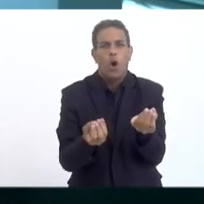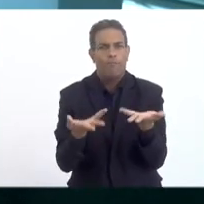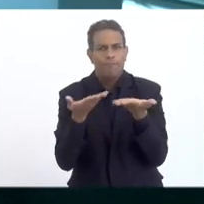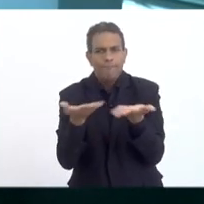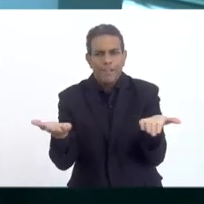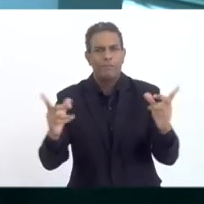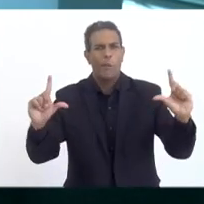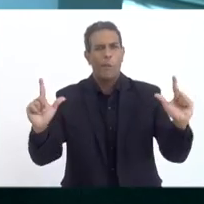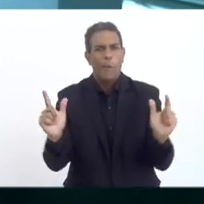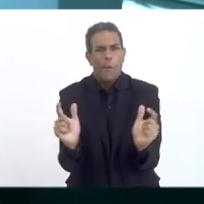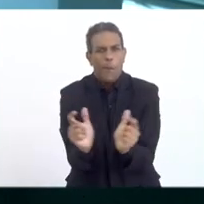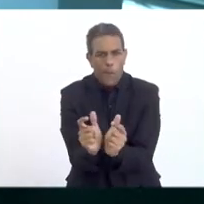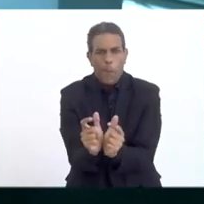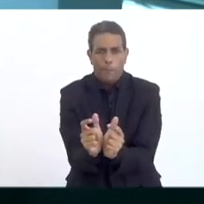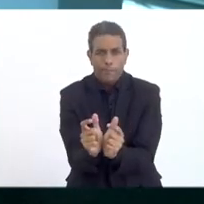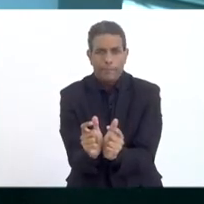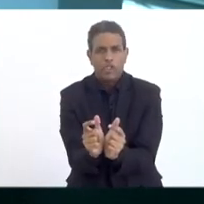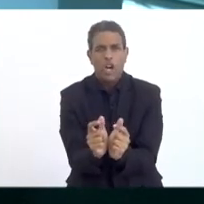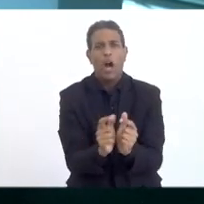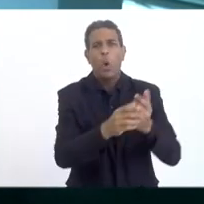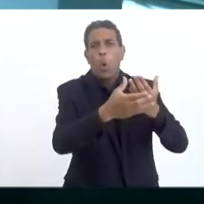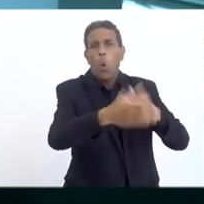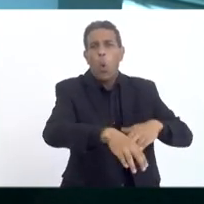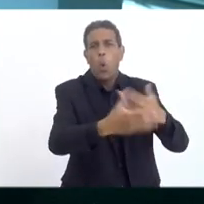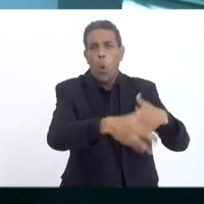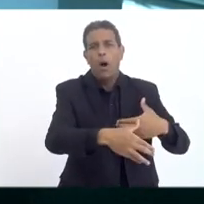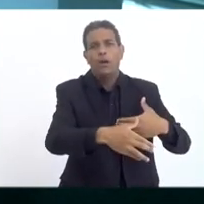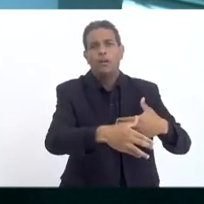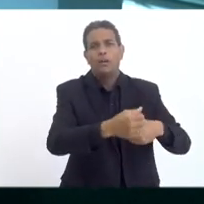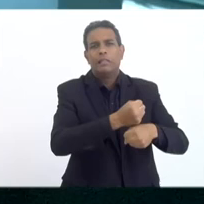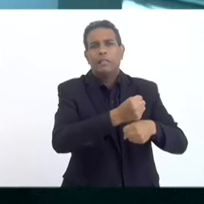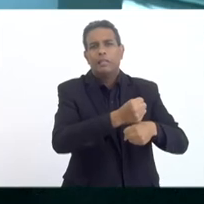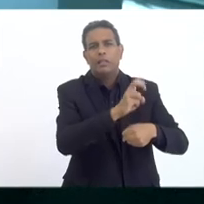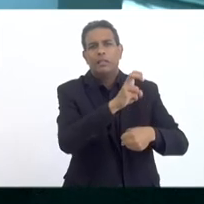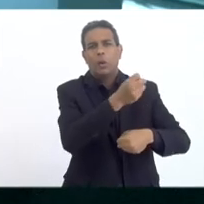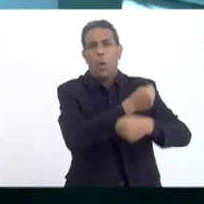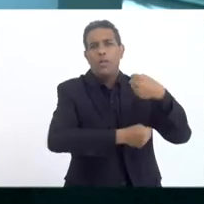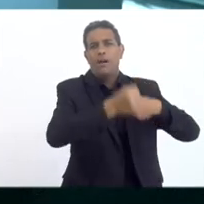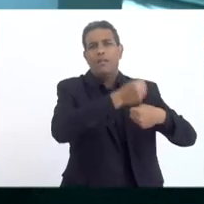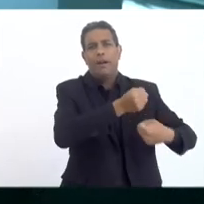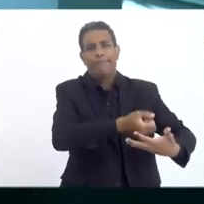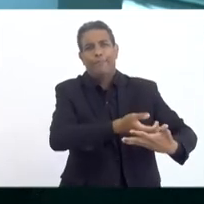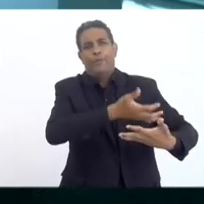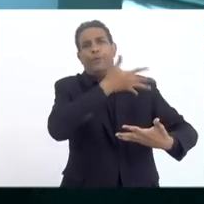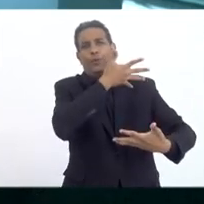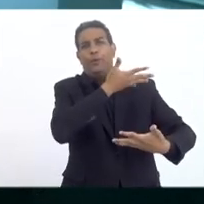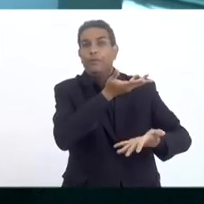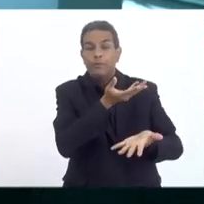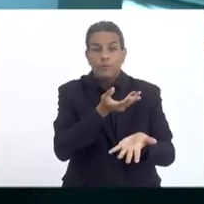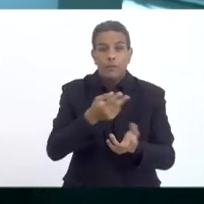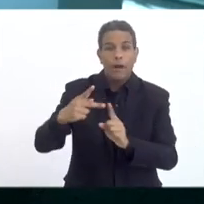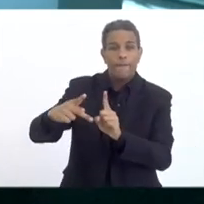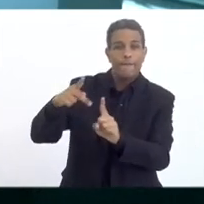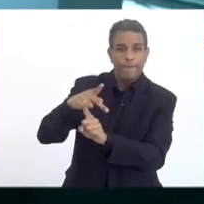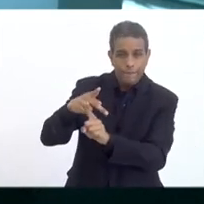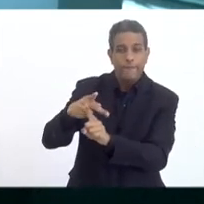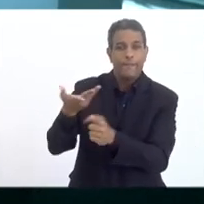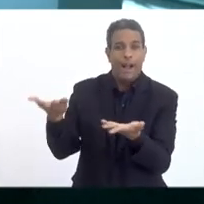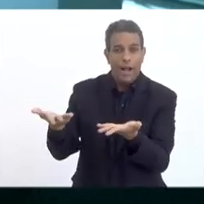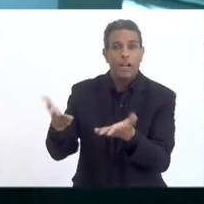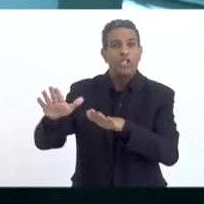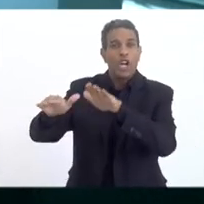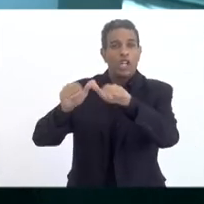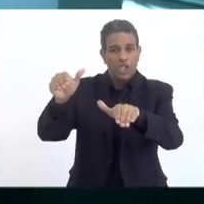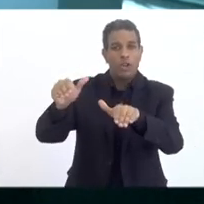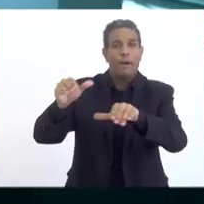que teve concursos há mais de 5 anos atrás, com exceção do Rio Previdência, que está fazendo